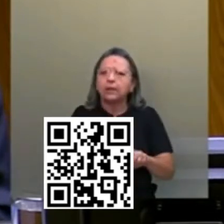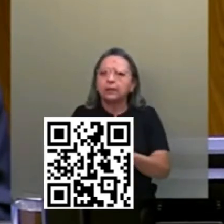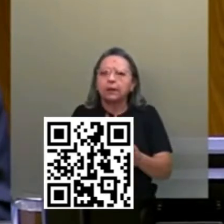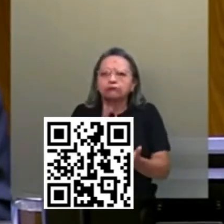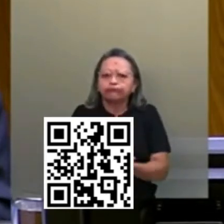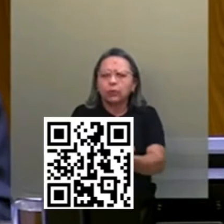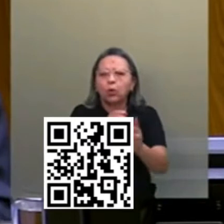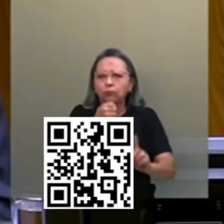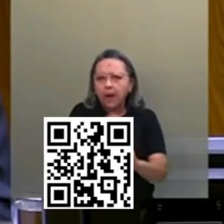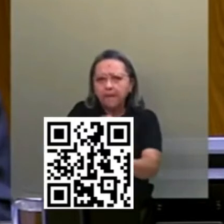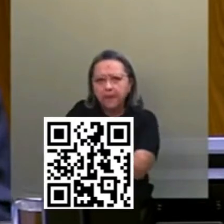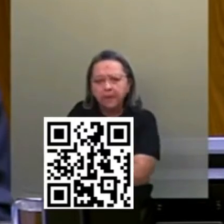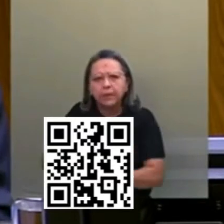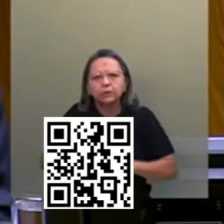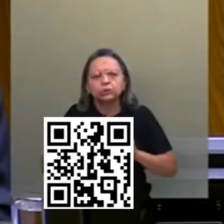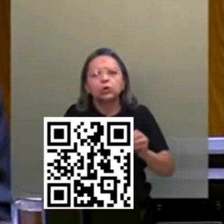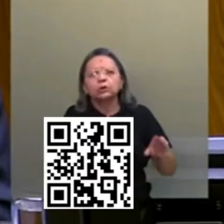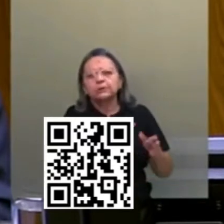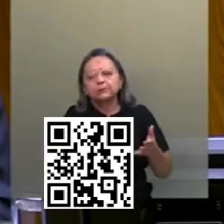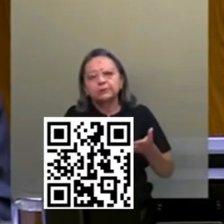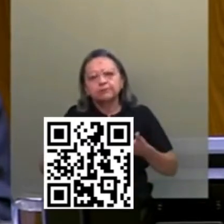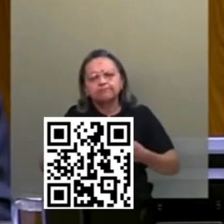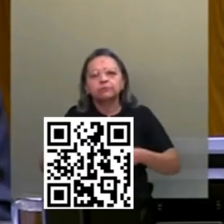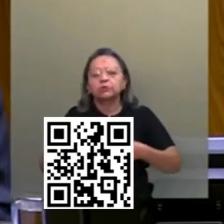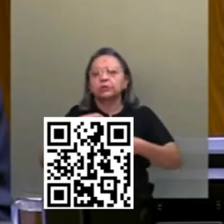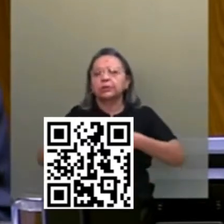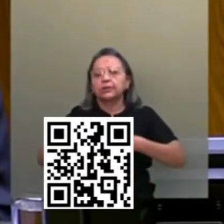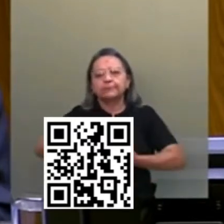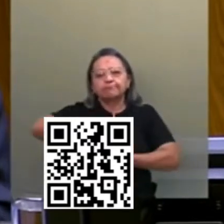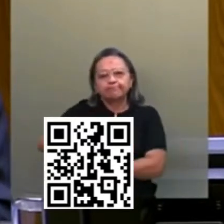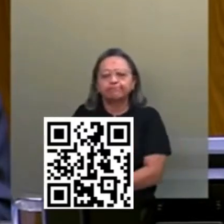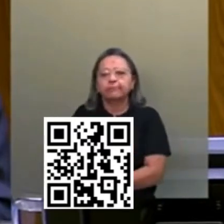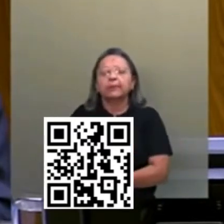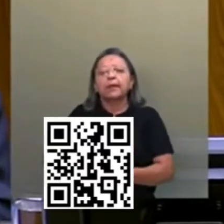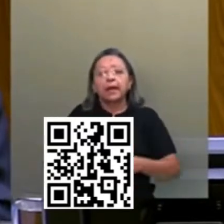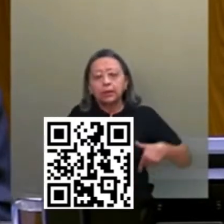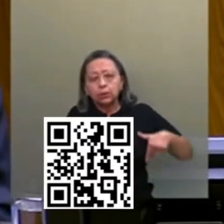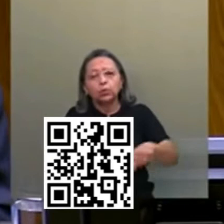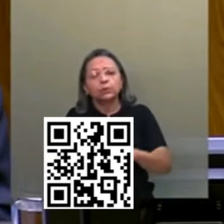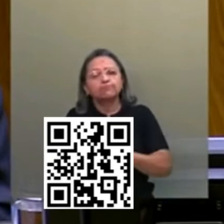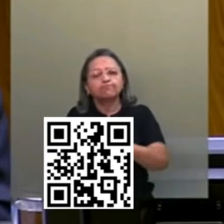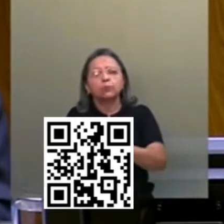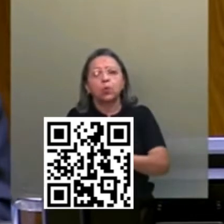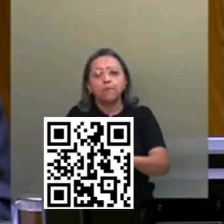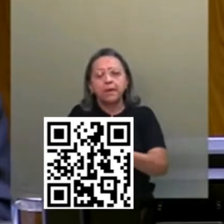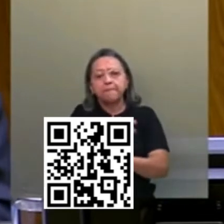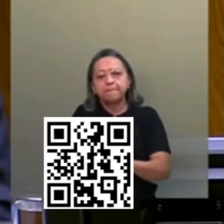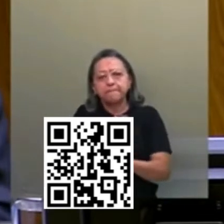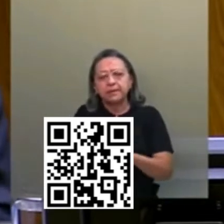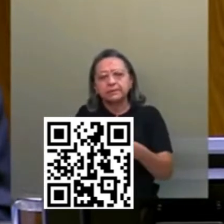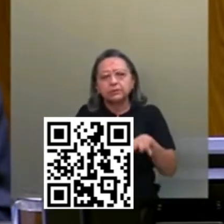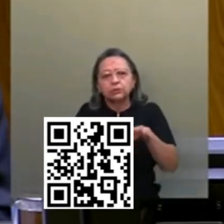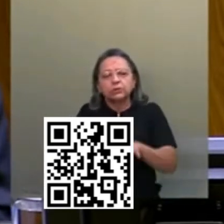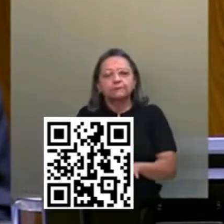mantivemos o combate de todas as formas de discriminação. Na busca por um país mais inclusivo, ninguém pode, de